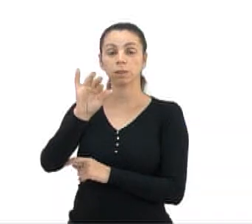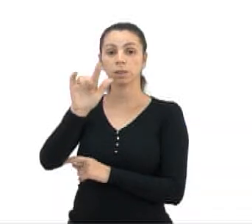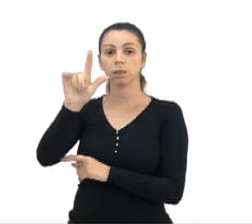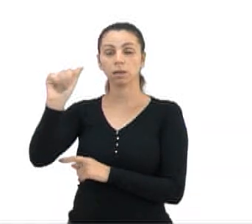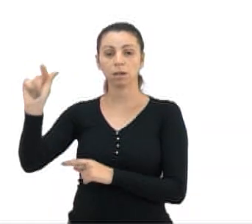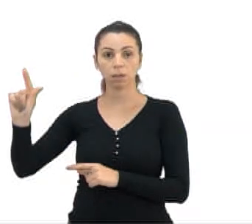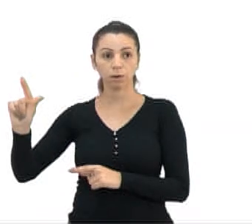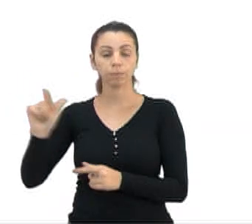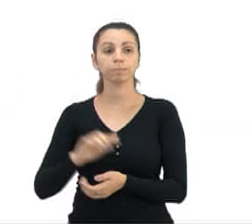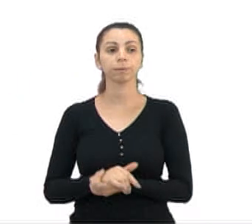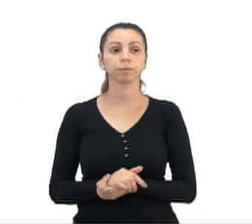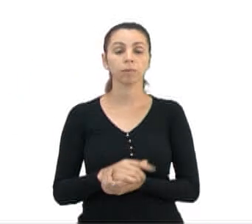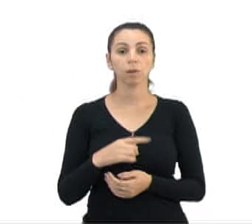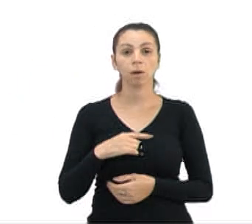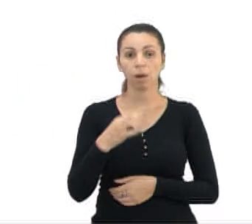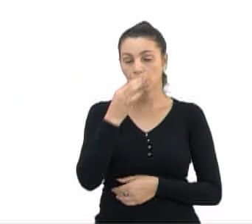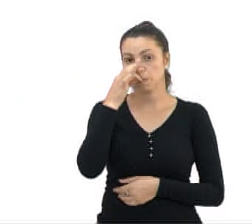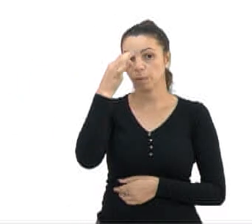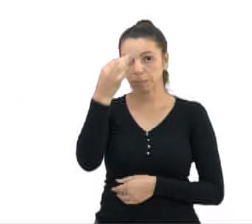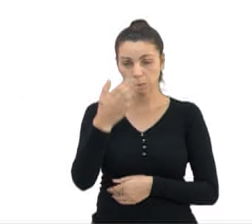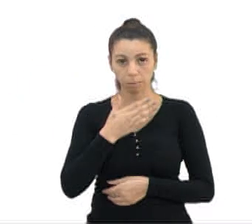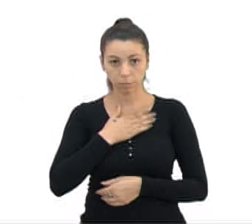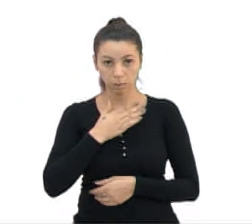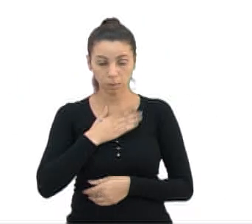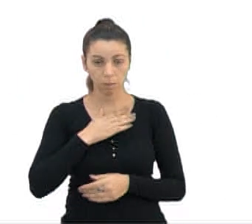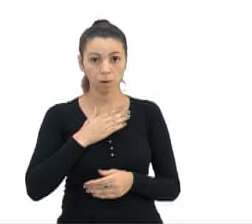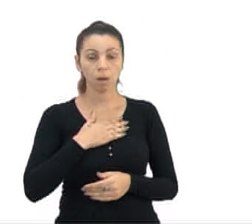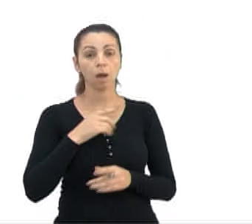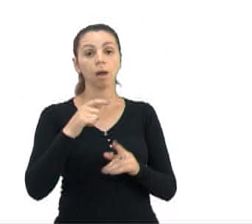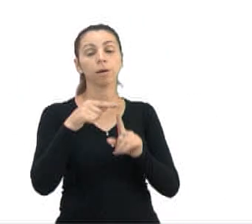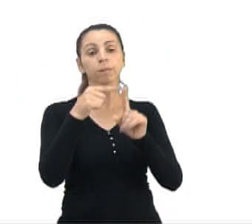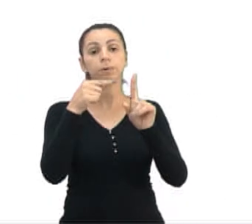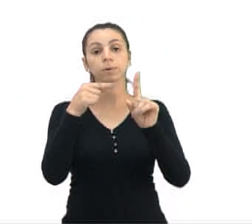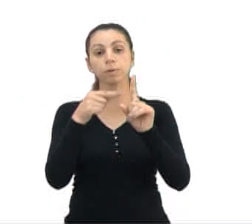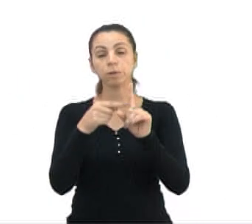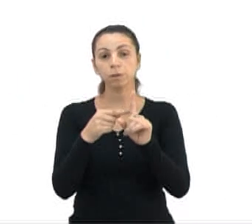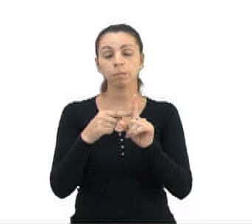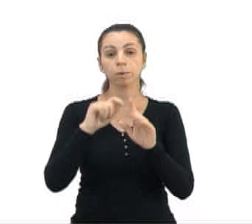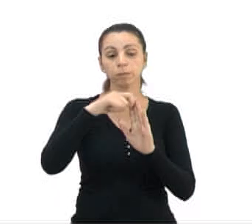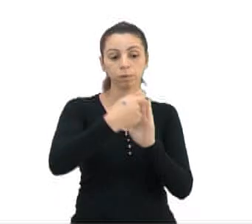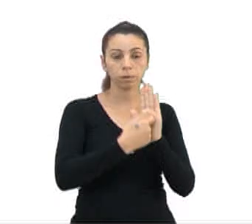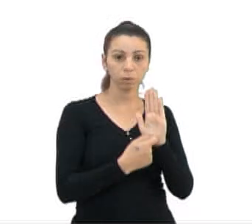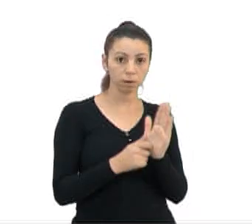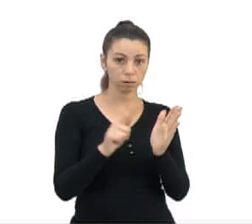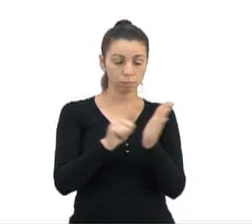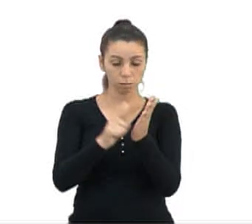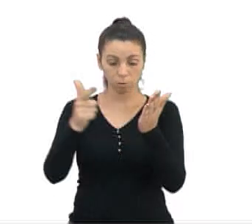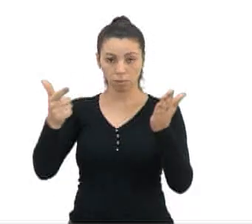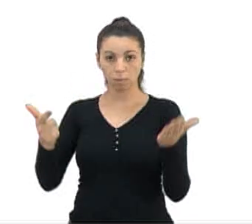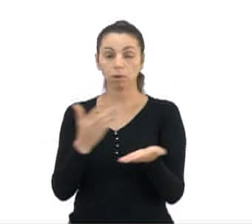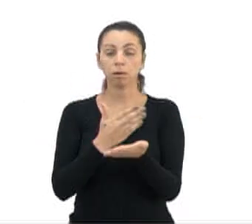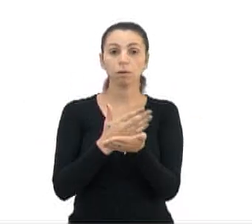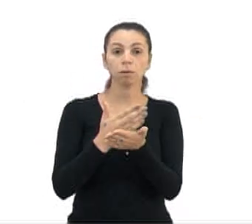é: editorial é um tipo de texto jornalístico que geralmente aparece no início das